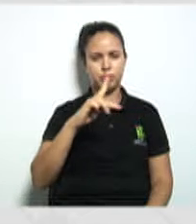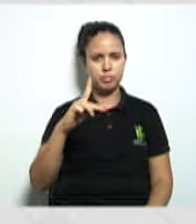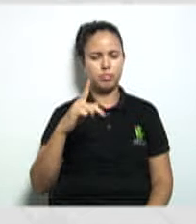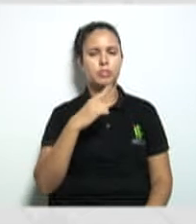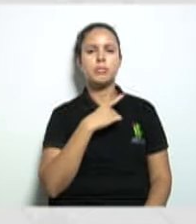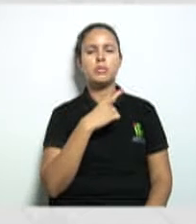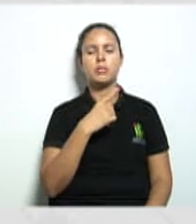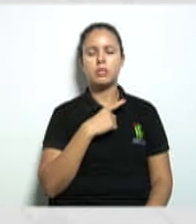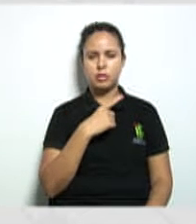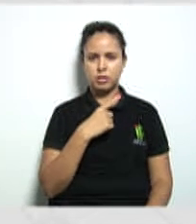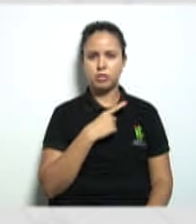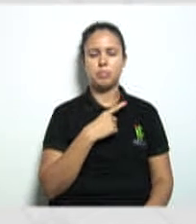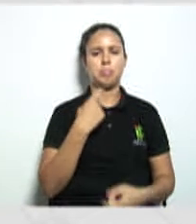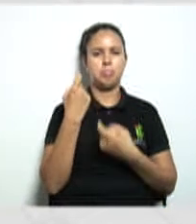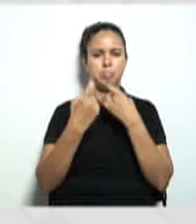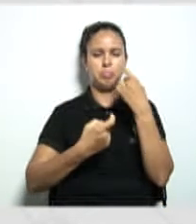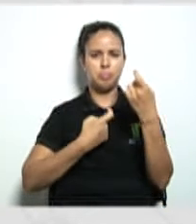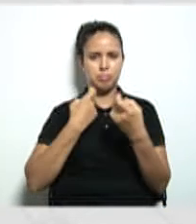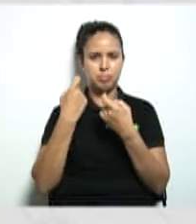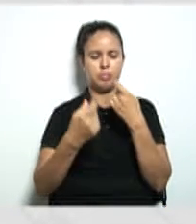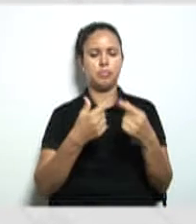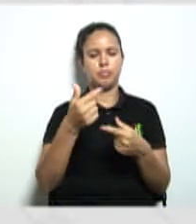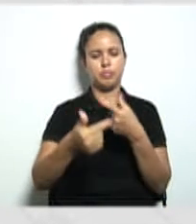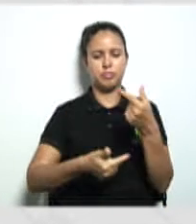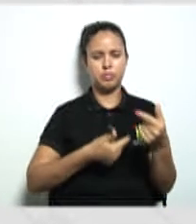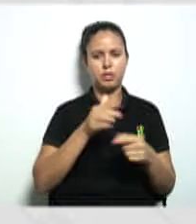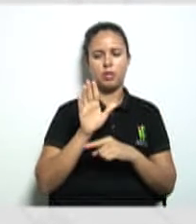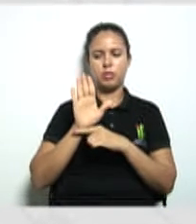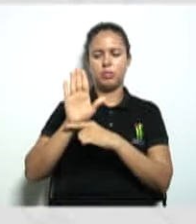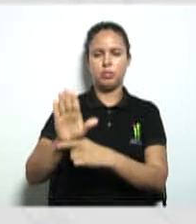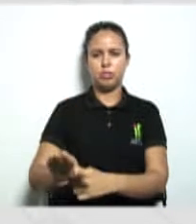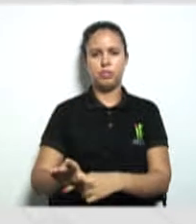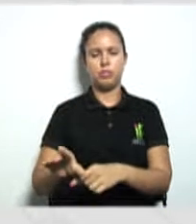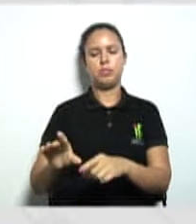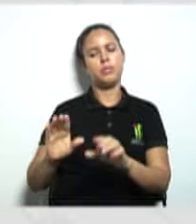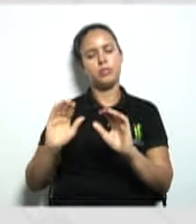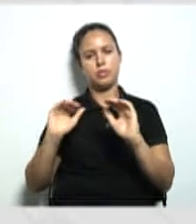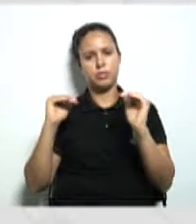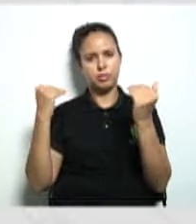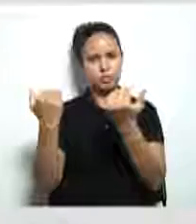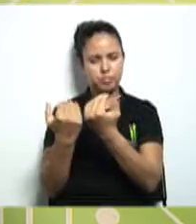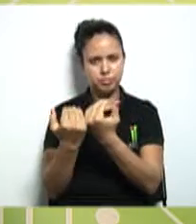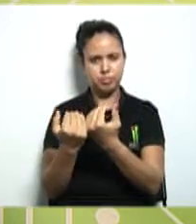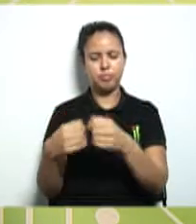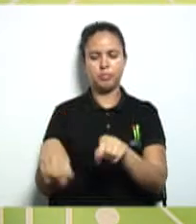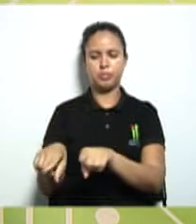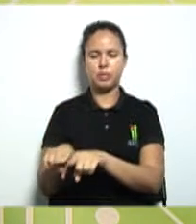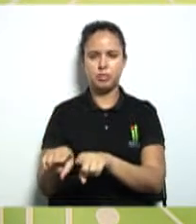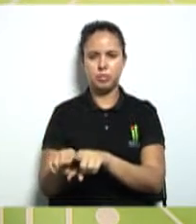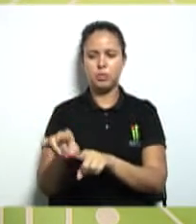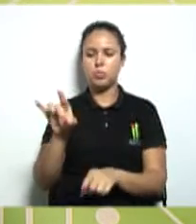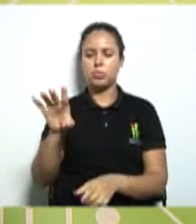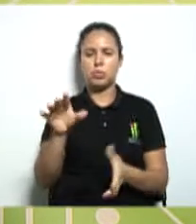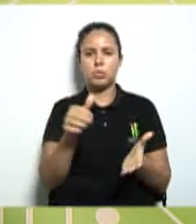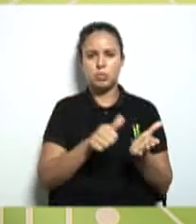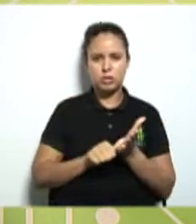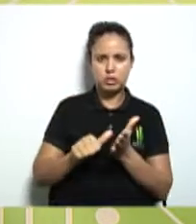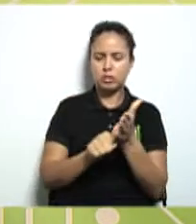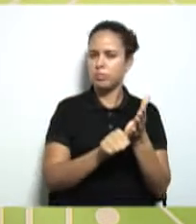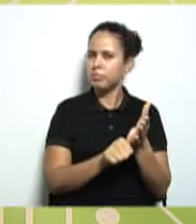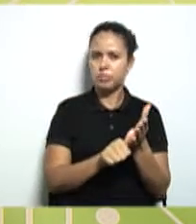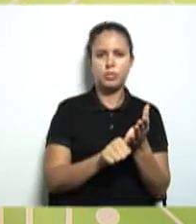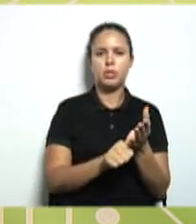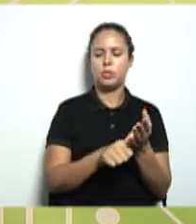atividades beneficiar quem? A comunidade também, não somente os seus associados, mas a